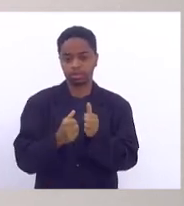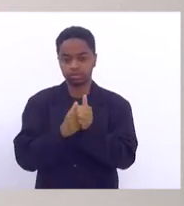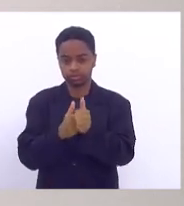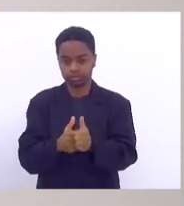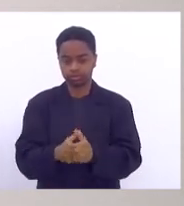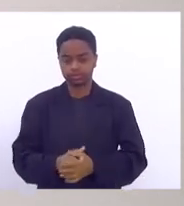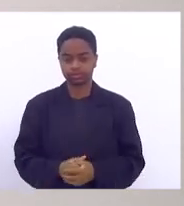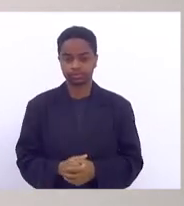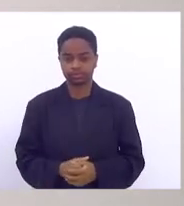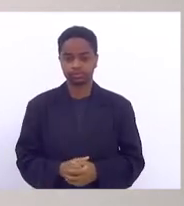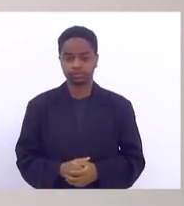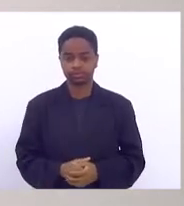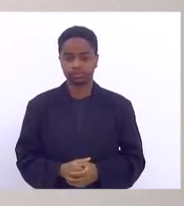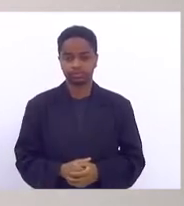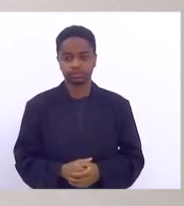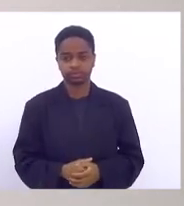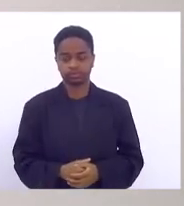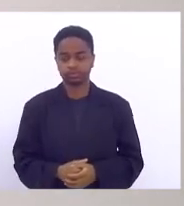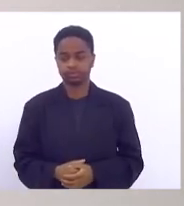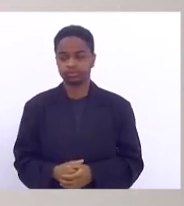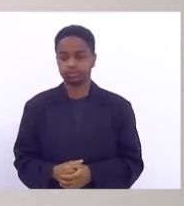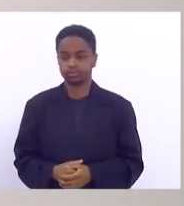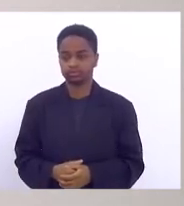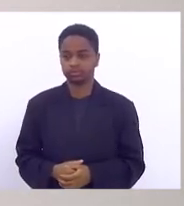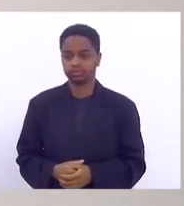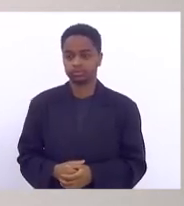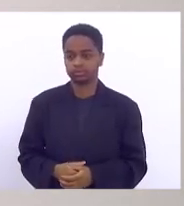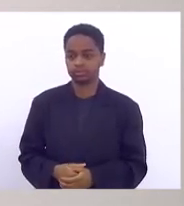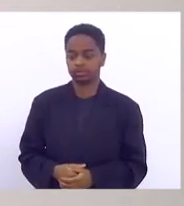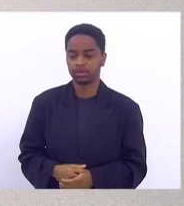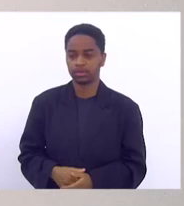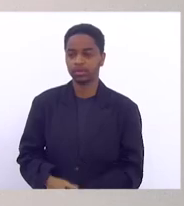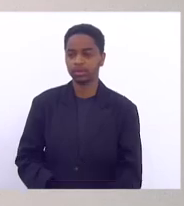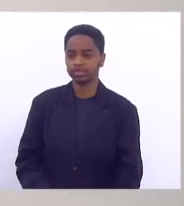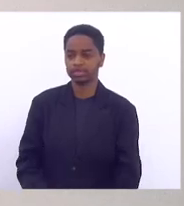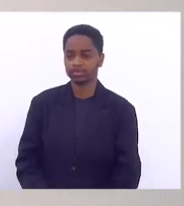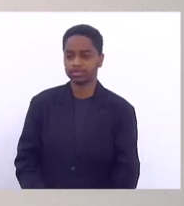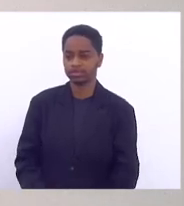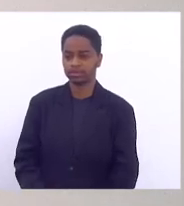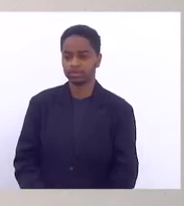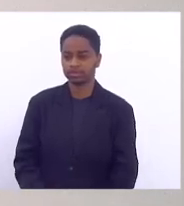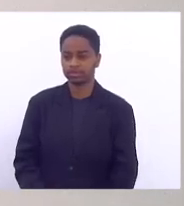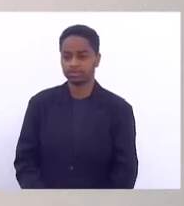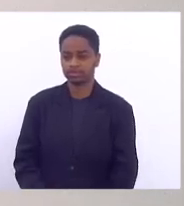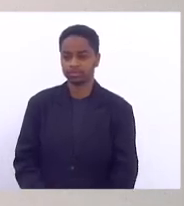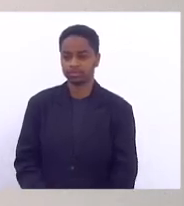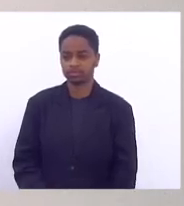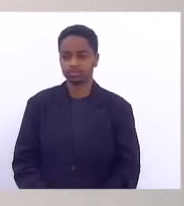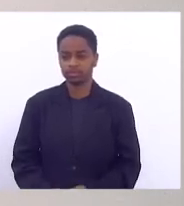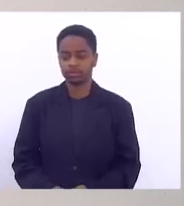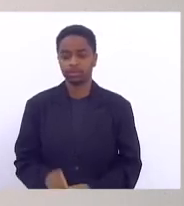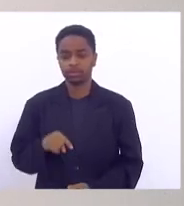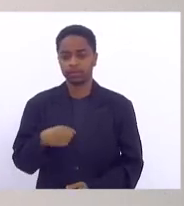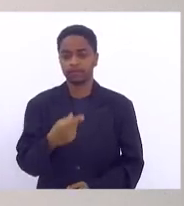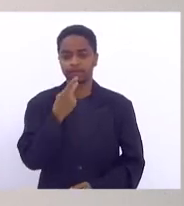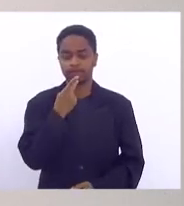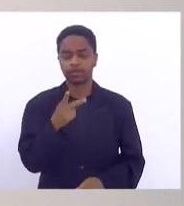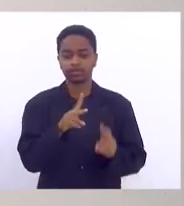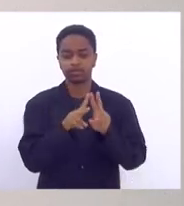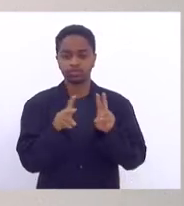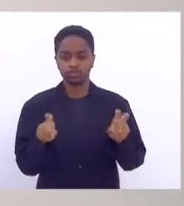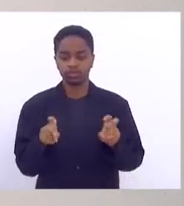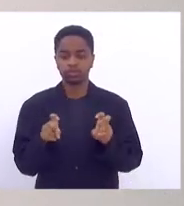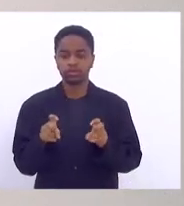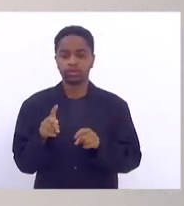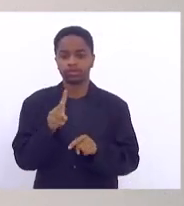qu a gente nós vamos falar sobre sobre eh imunidade parlamentar e direito parlamentar